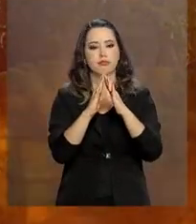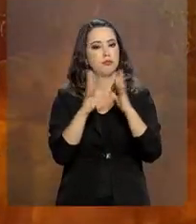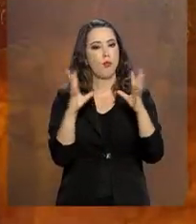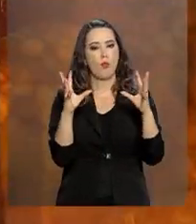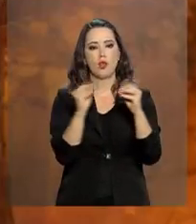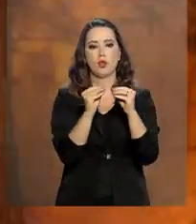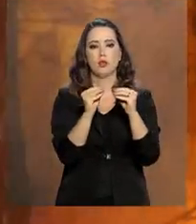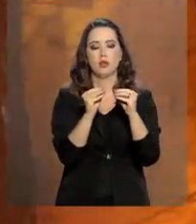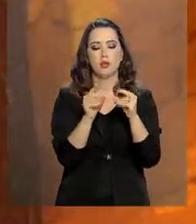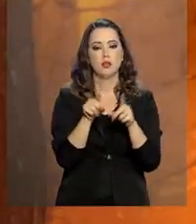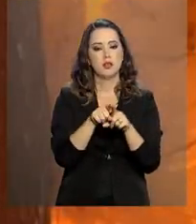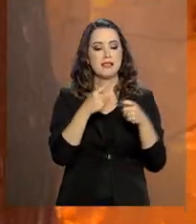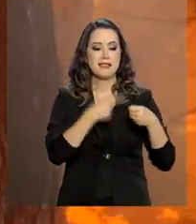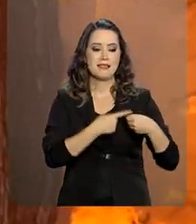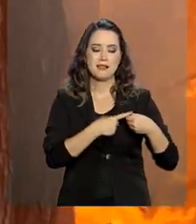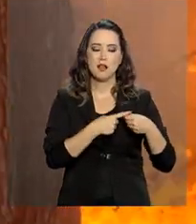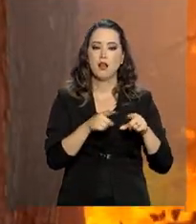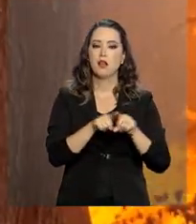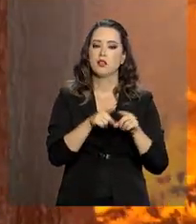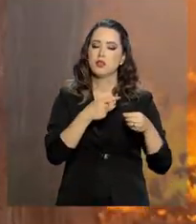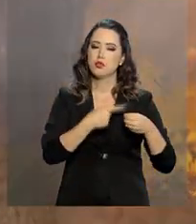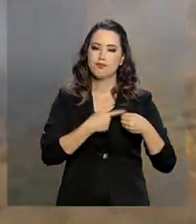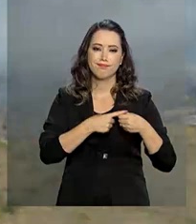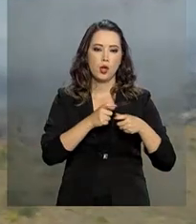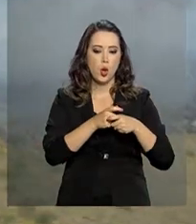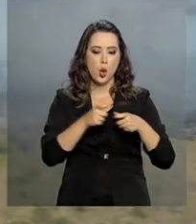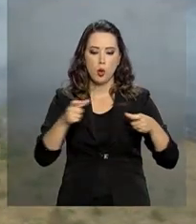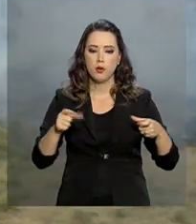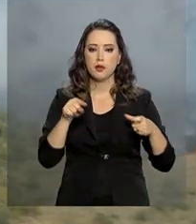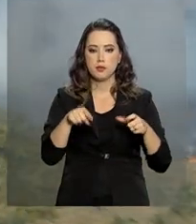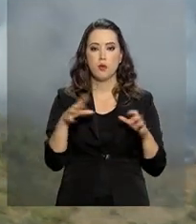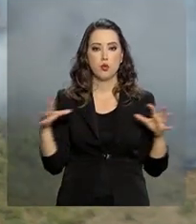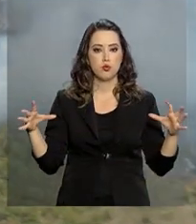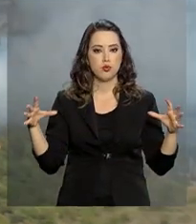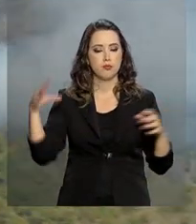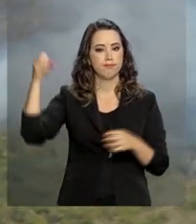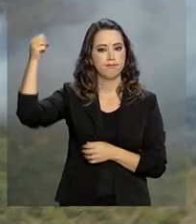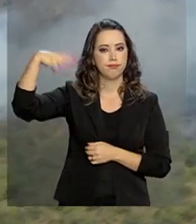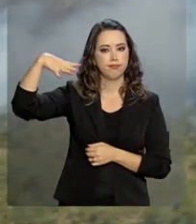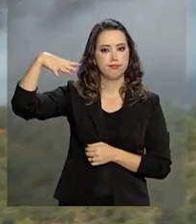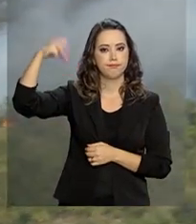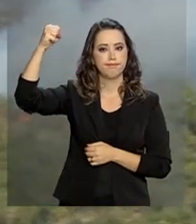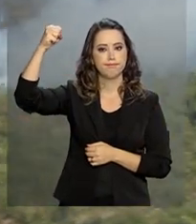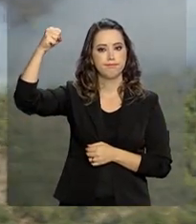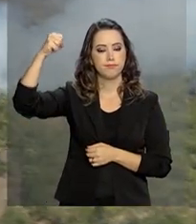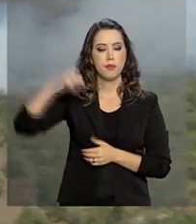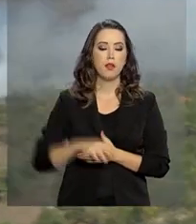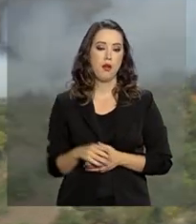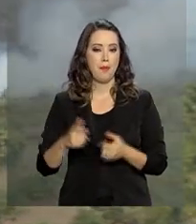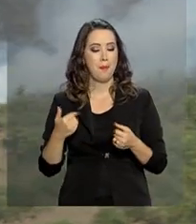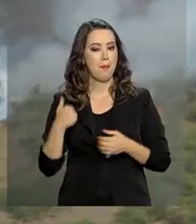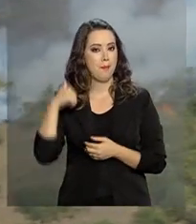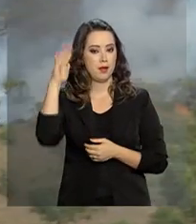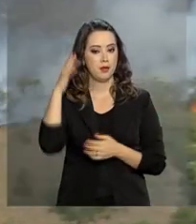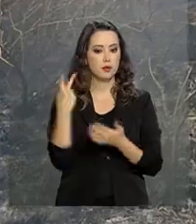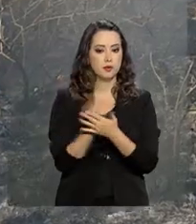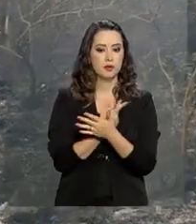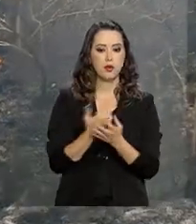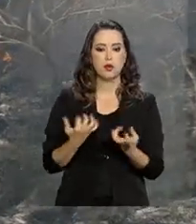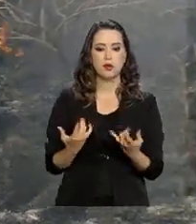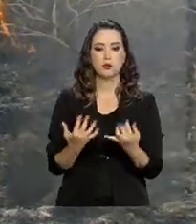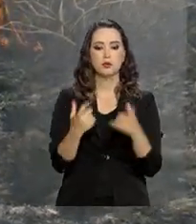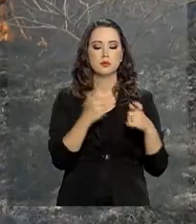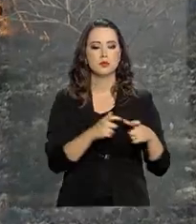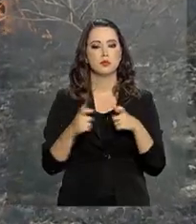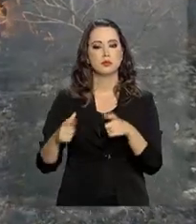regiões inteiras podem ficar sem nos segundo anel a maior incidência de queimadas irregulares é